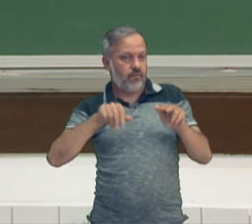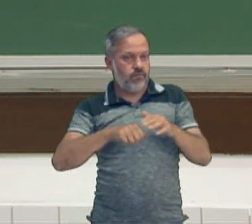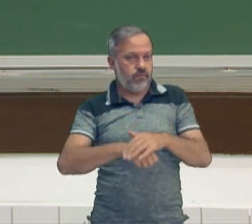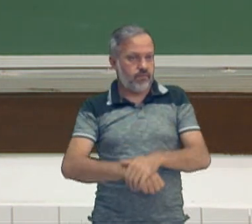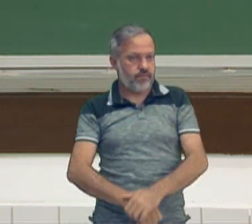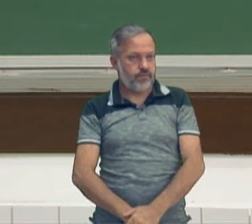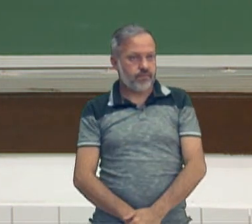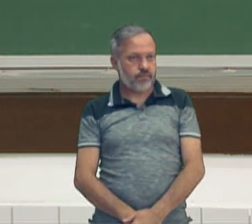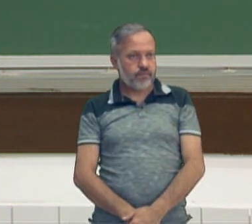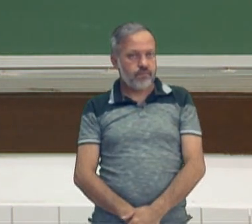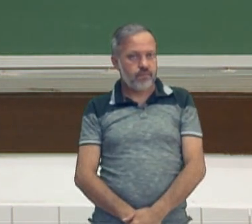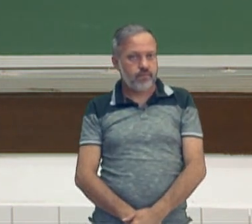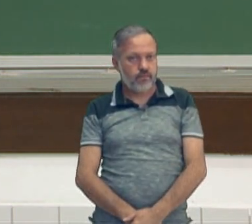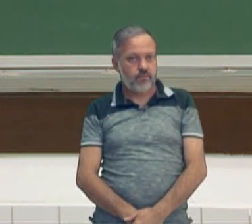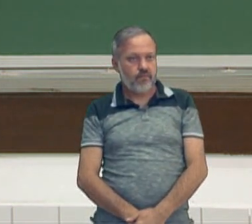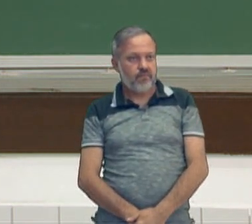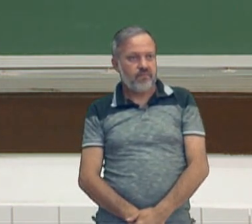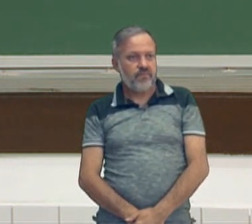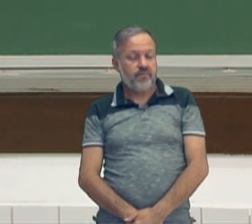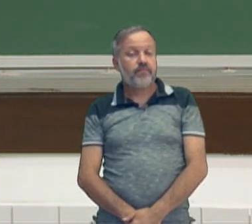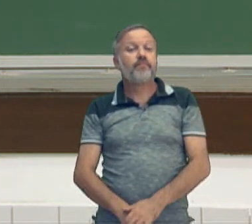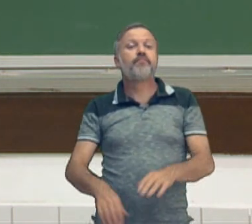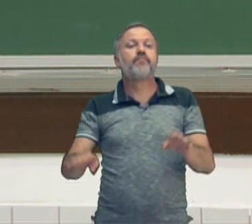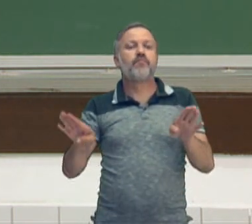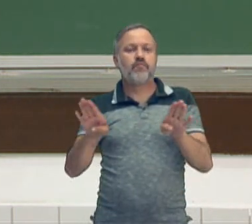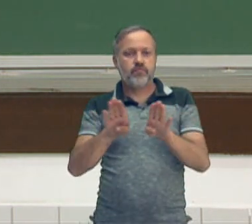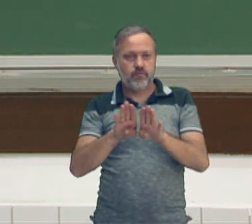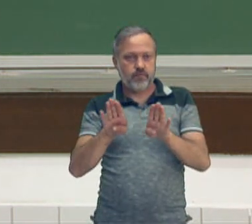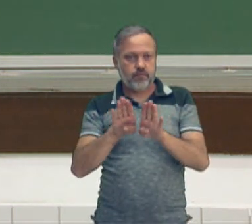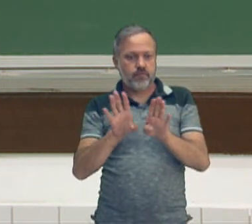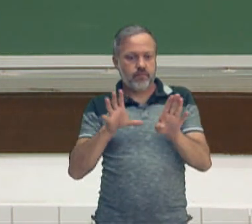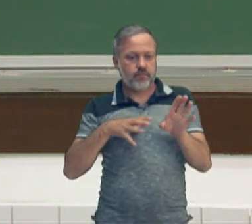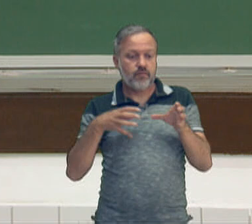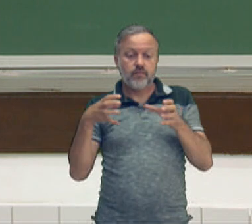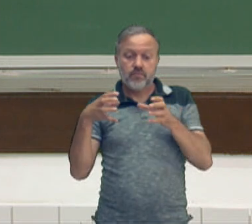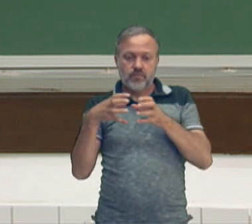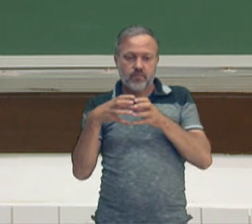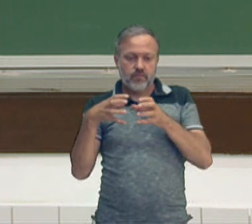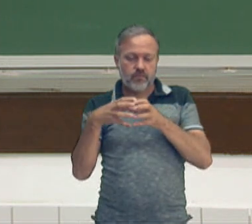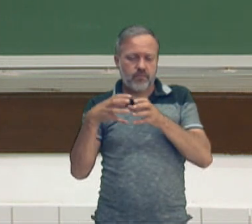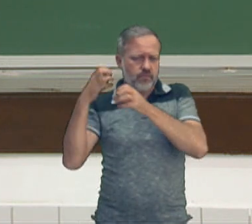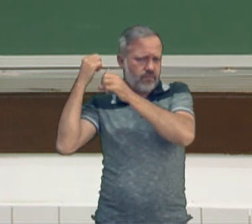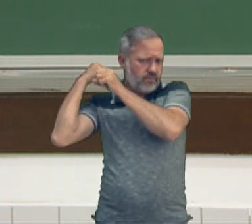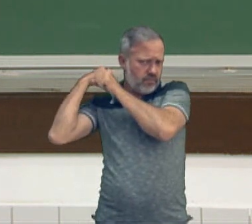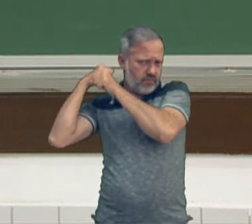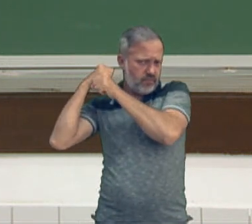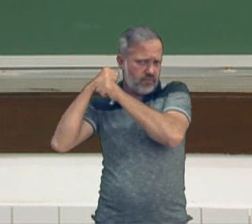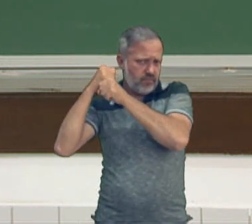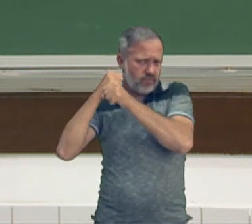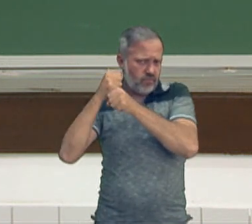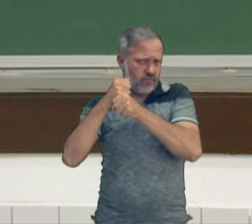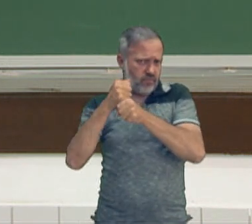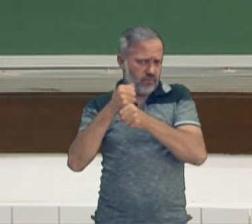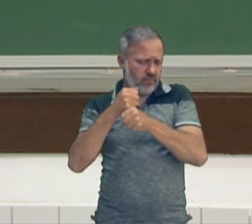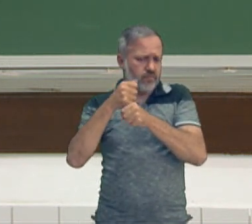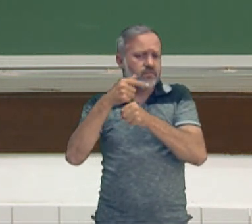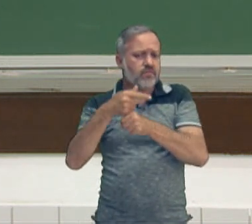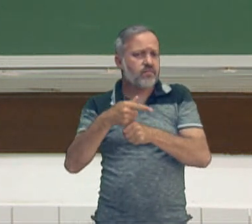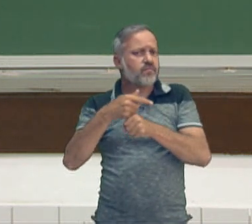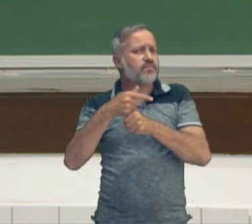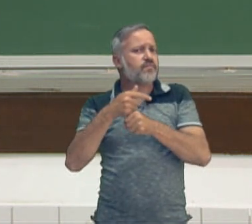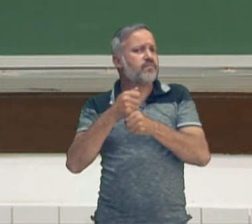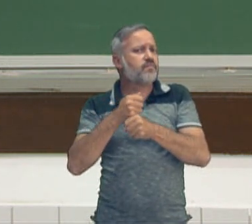E aí você tem também as civilizações que se organizaram dentro daqueles povos, que elas tinham uma arquitetura